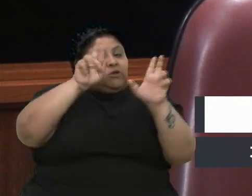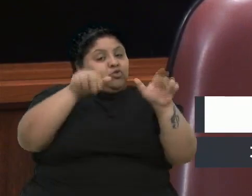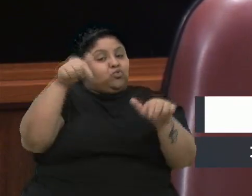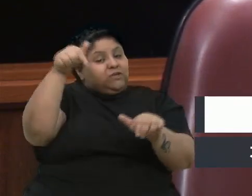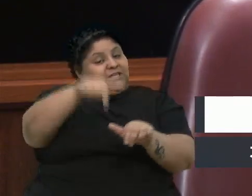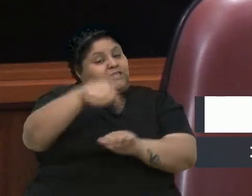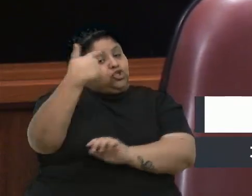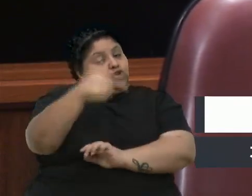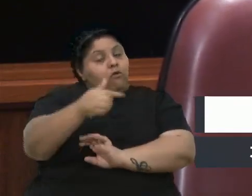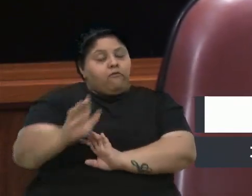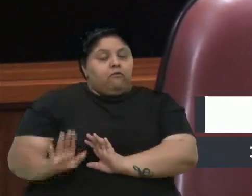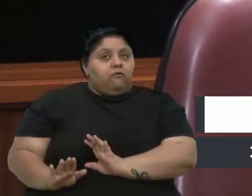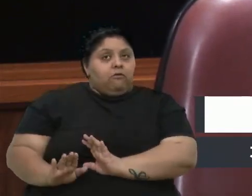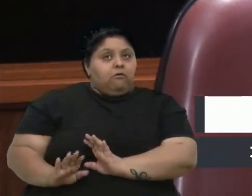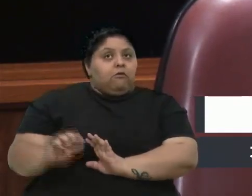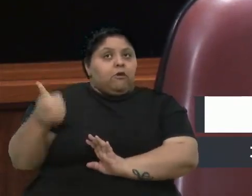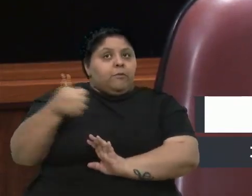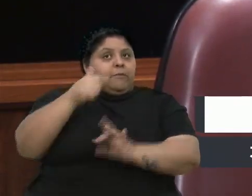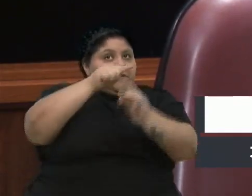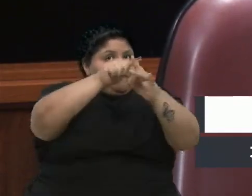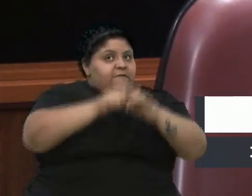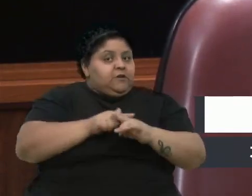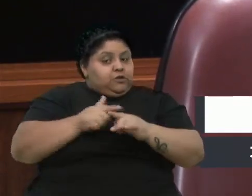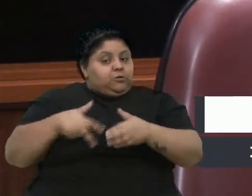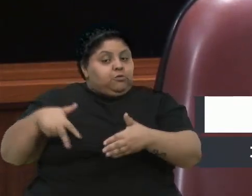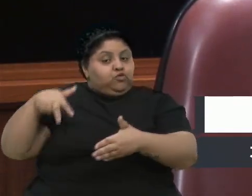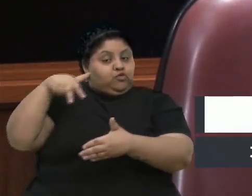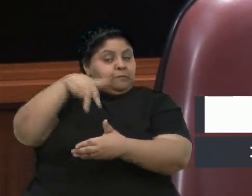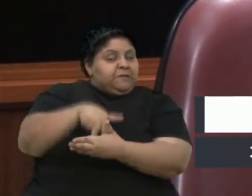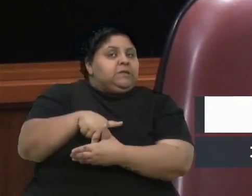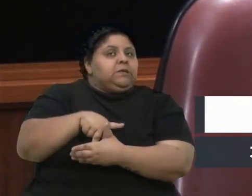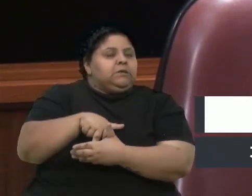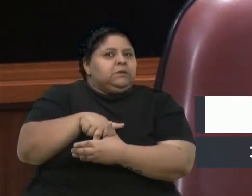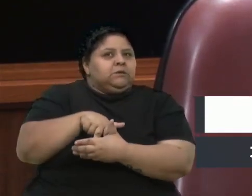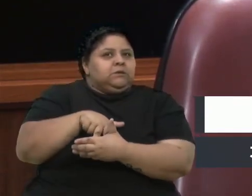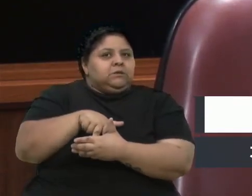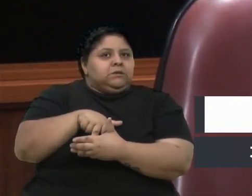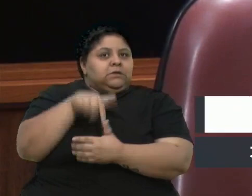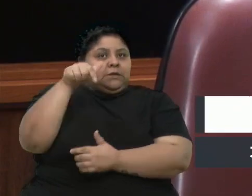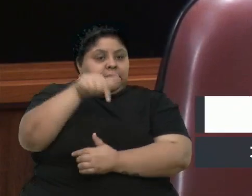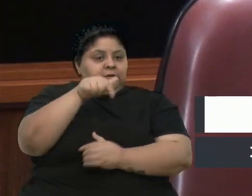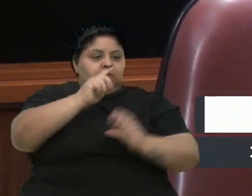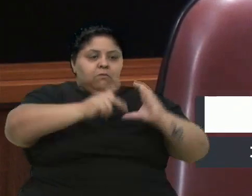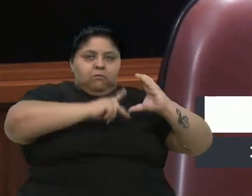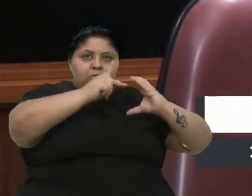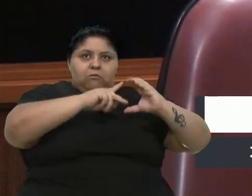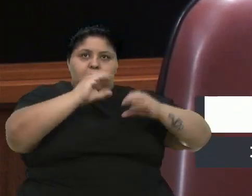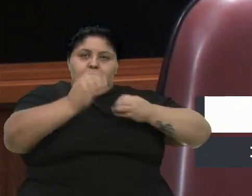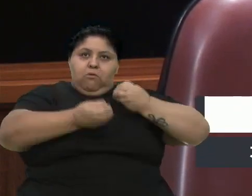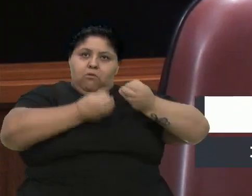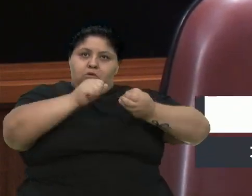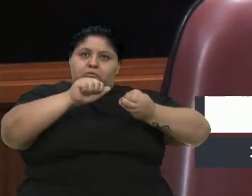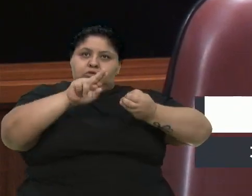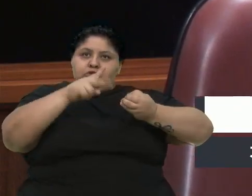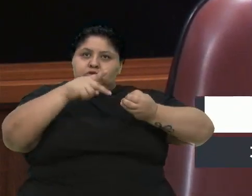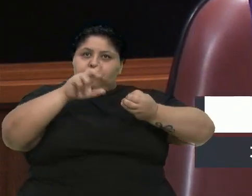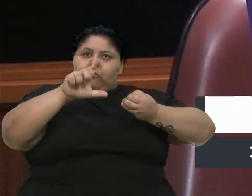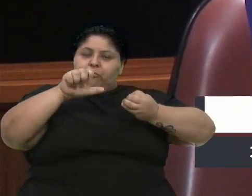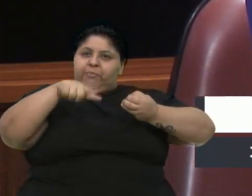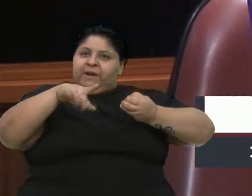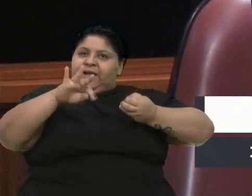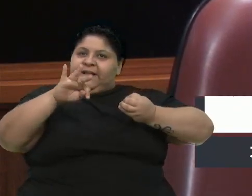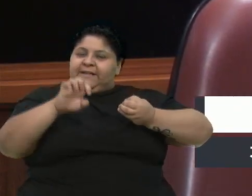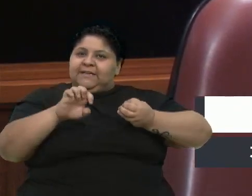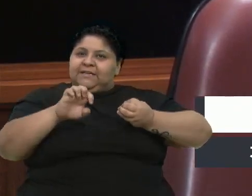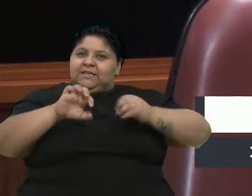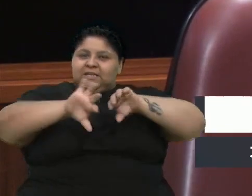casa. A primeira vez que eu subi naquela tribuna, nessa Câmara, ainda como suplente, na licença